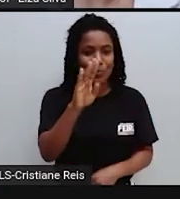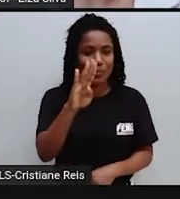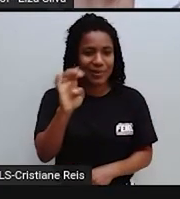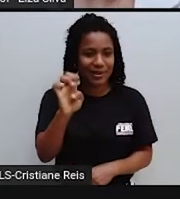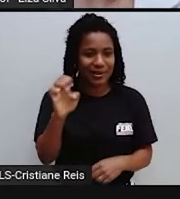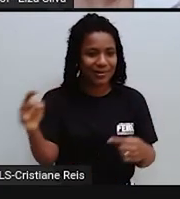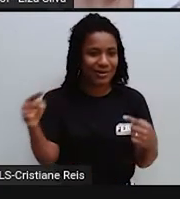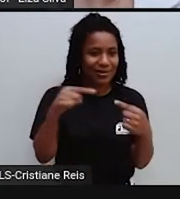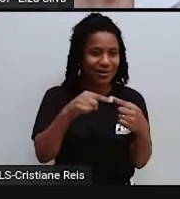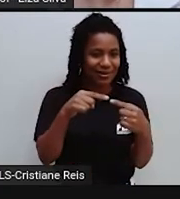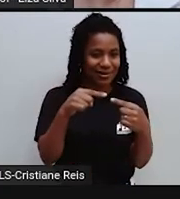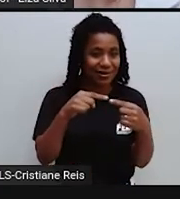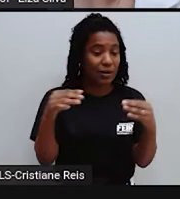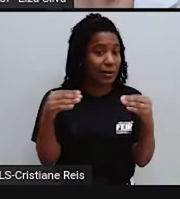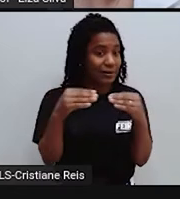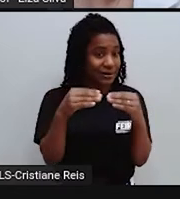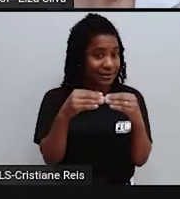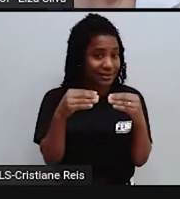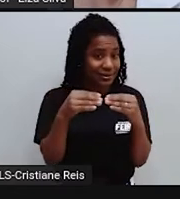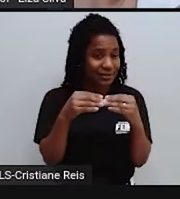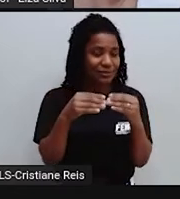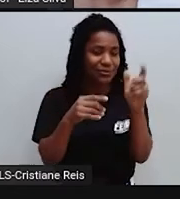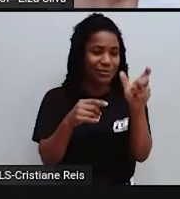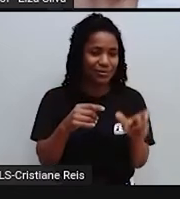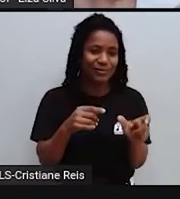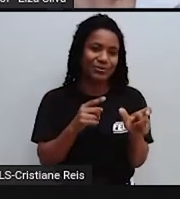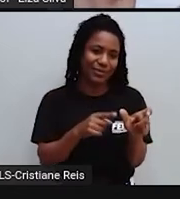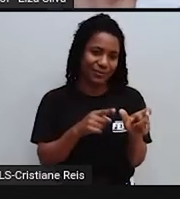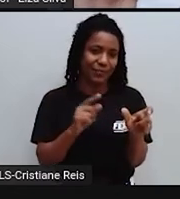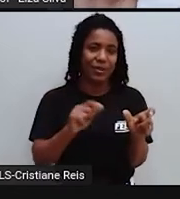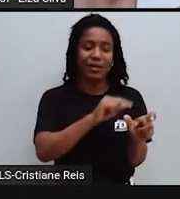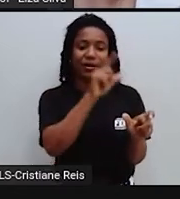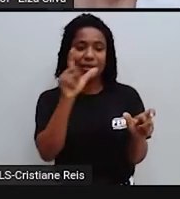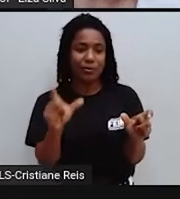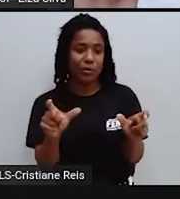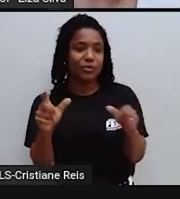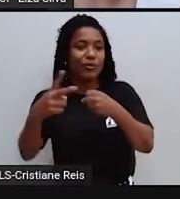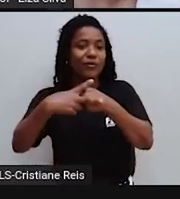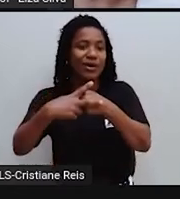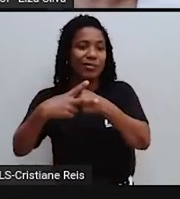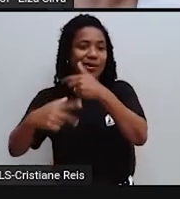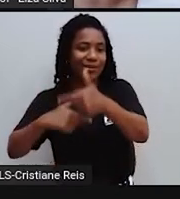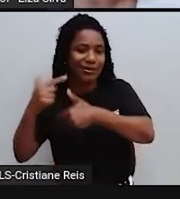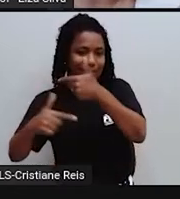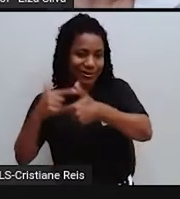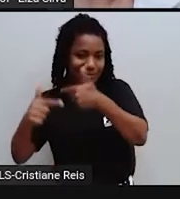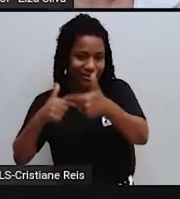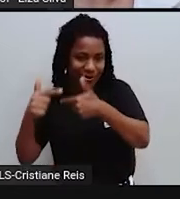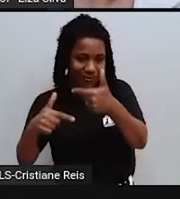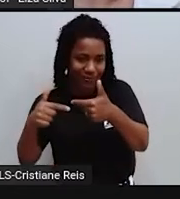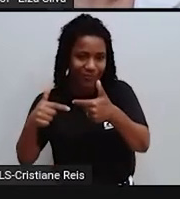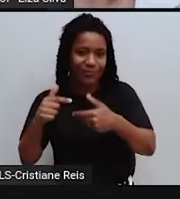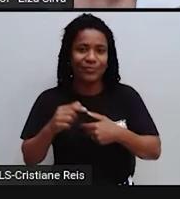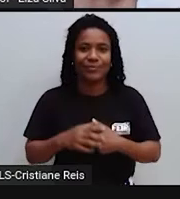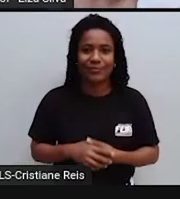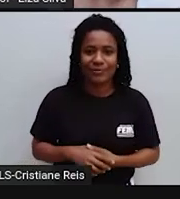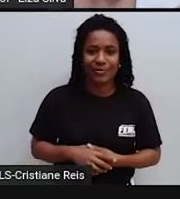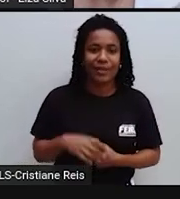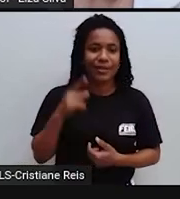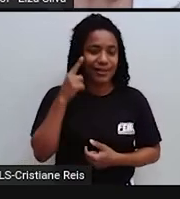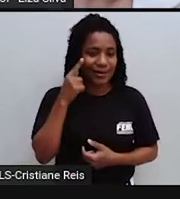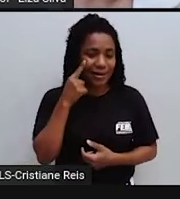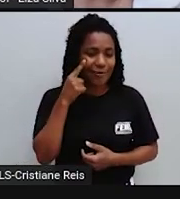verbo principal, aquele verbo que vai expressar a ação praticada pelo sujeito. Aqui nós temos